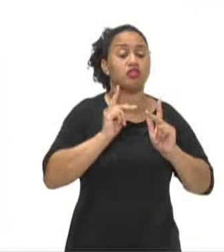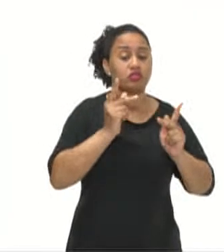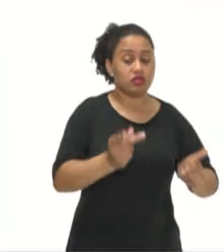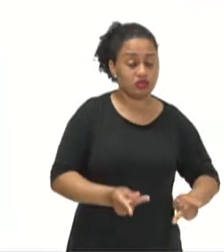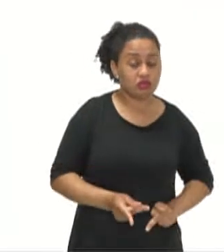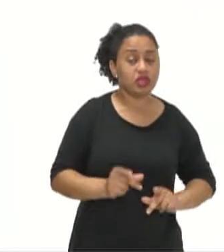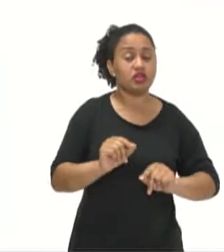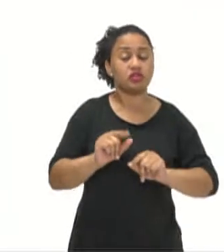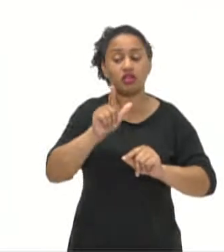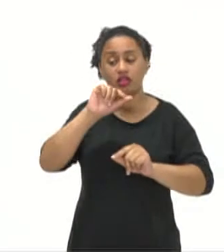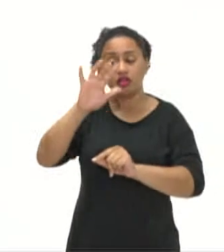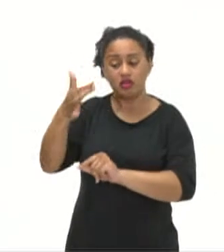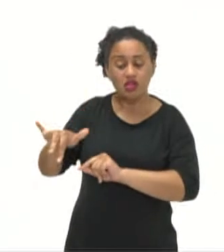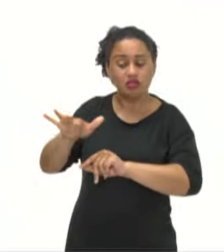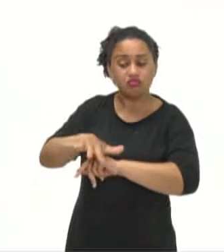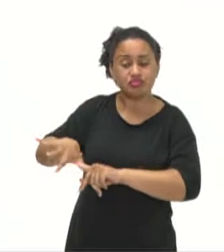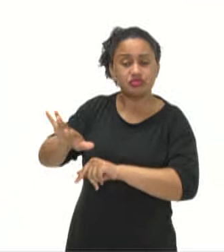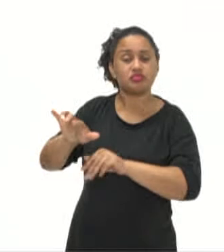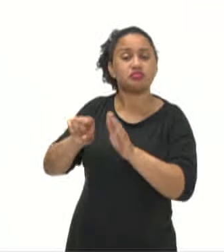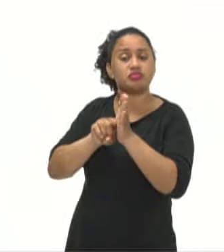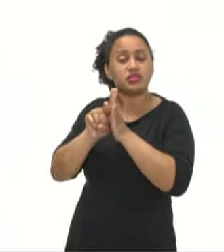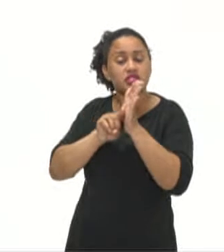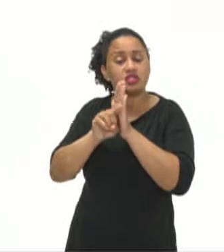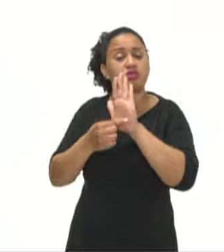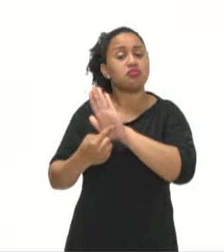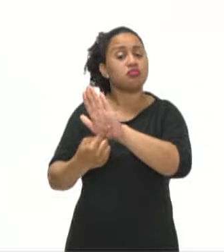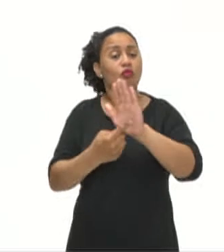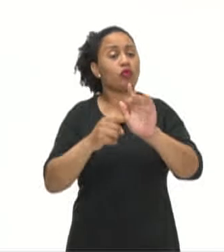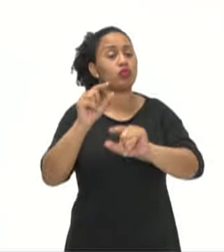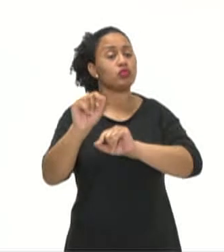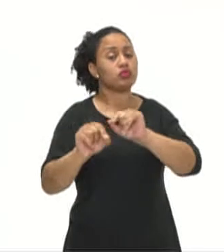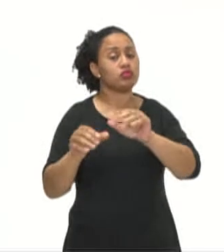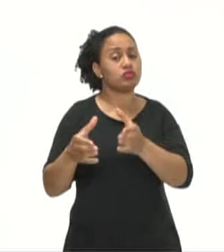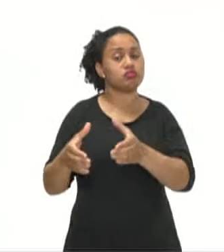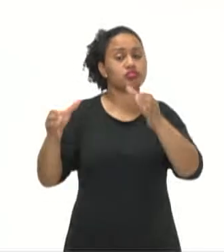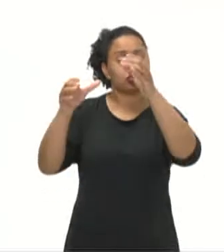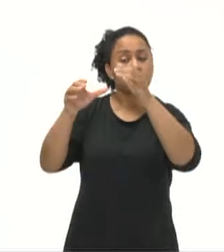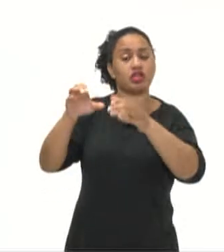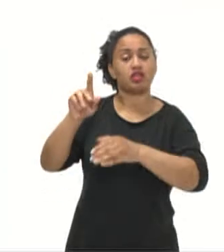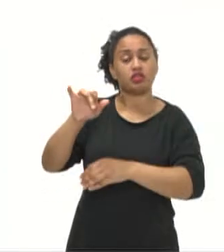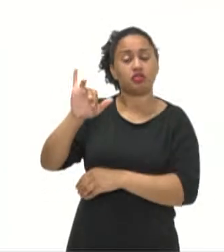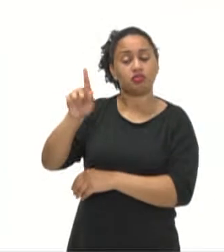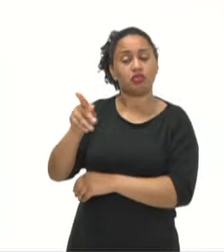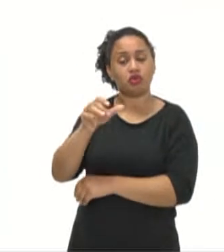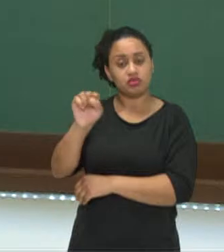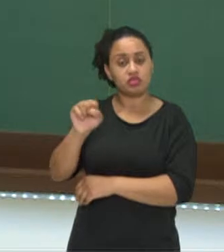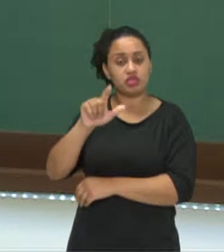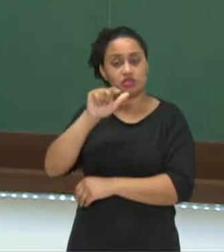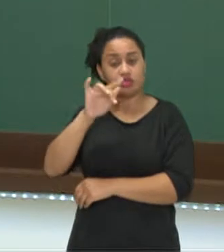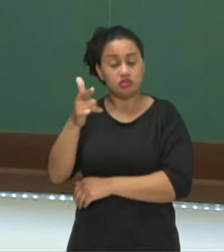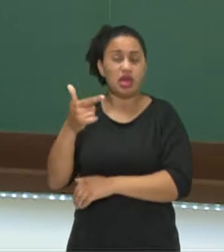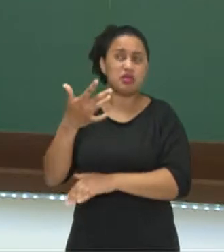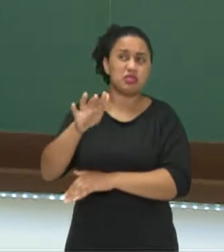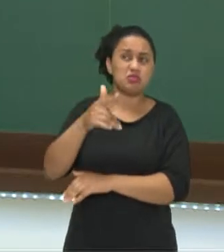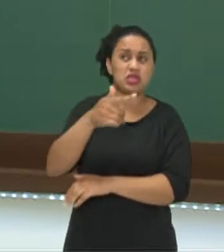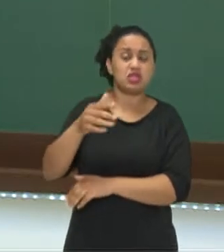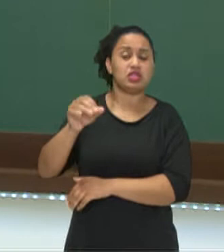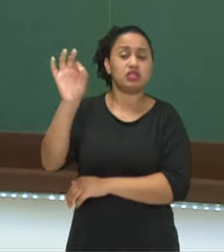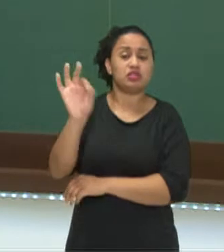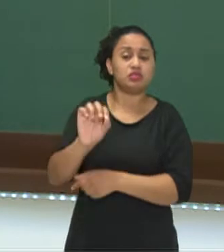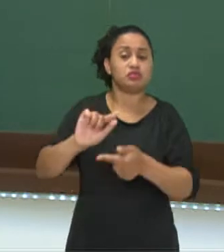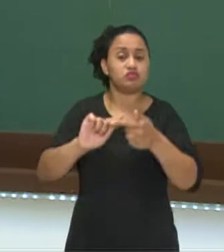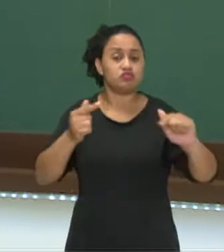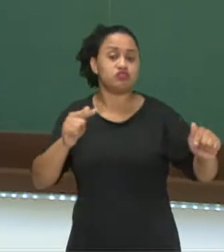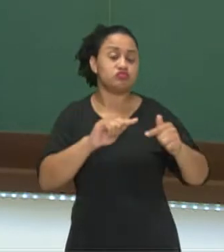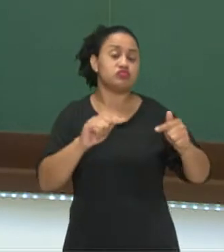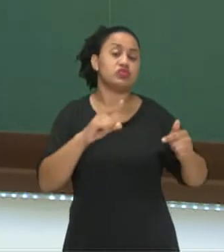solo submarino em um estudo que revela que as esponjas do mar compartilham quase 70% de genes